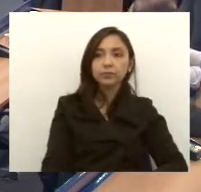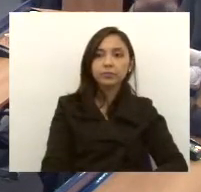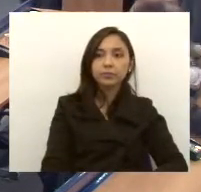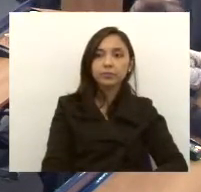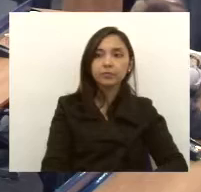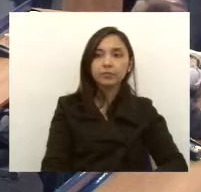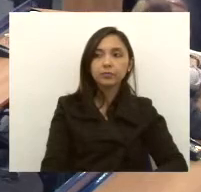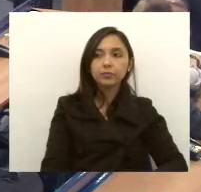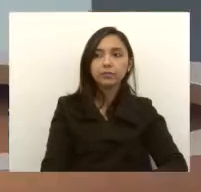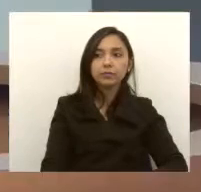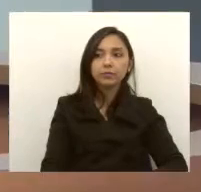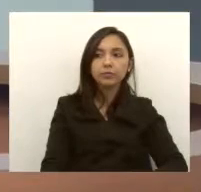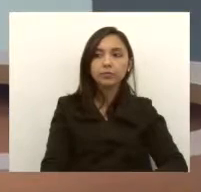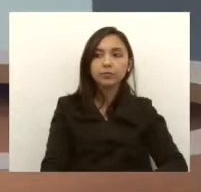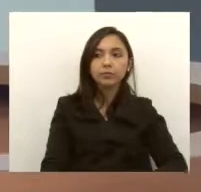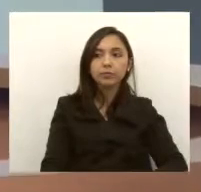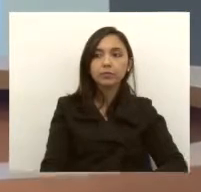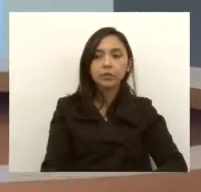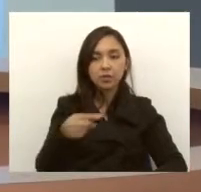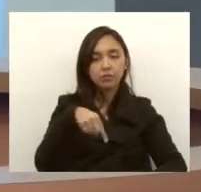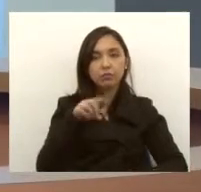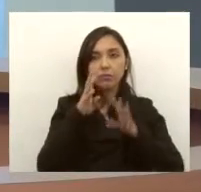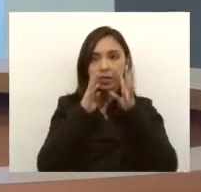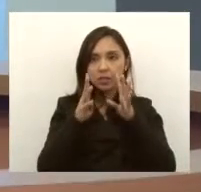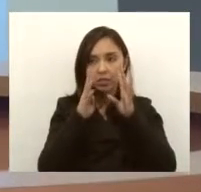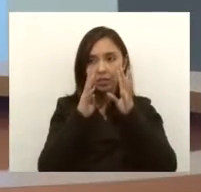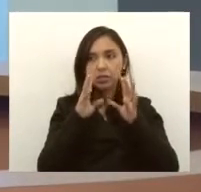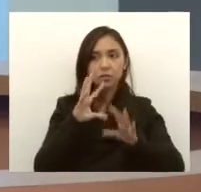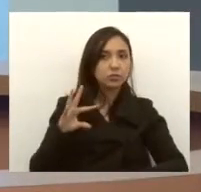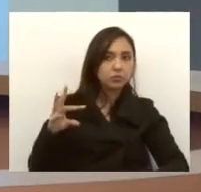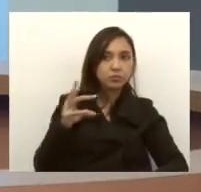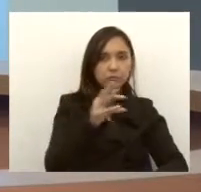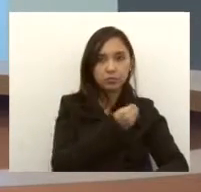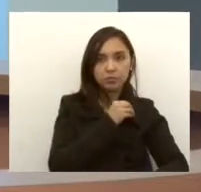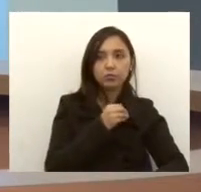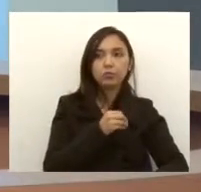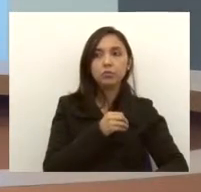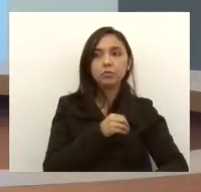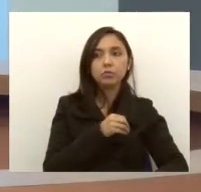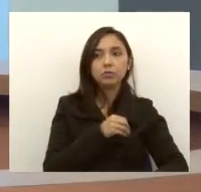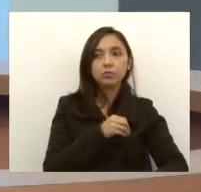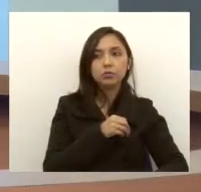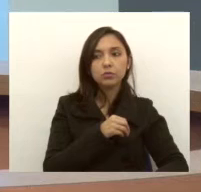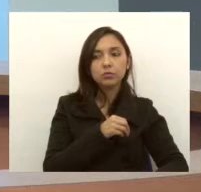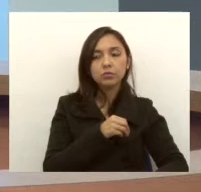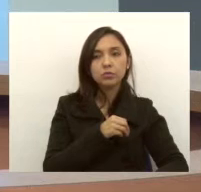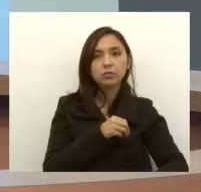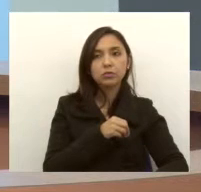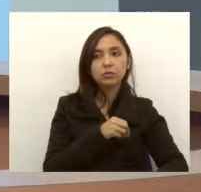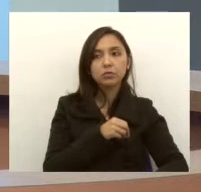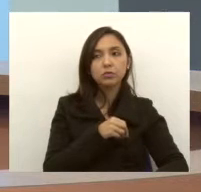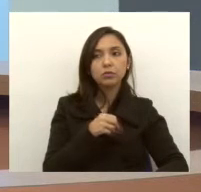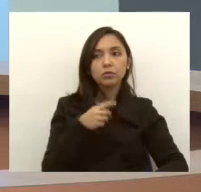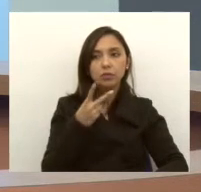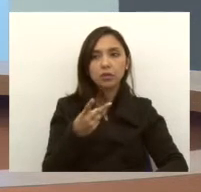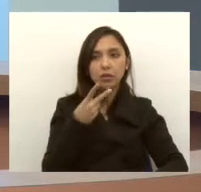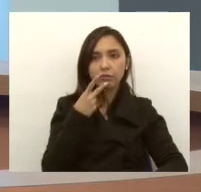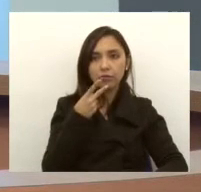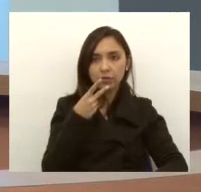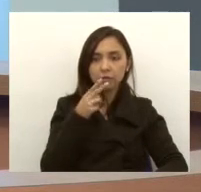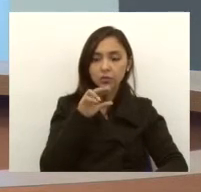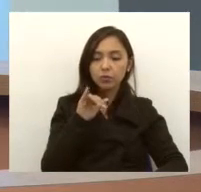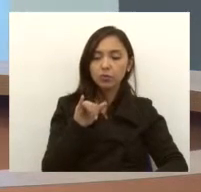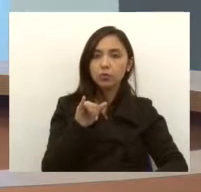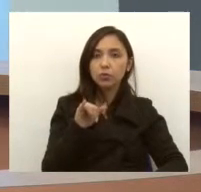Mas, presidente, eu ouvi aqui atentamente todas as pessoas que acabaram justificando o voto. E aí, o vereador Guti, na fala